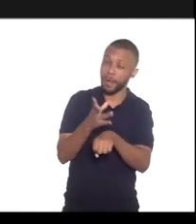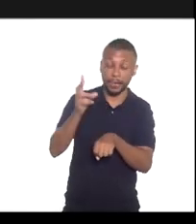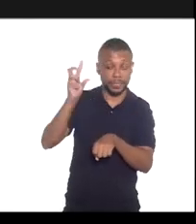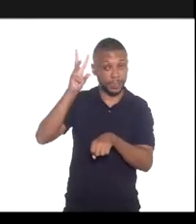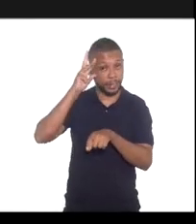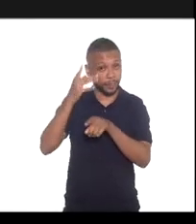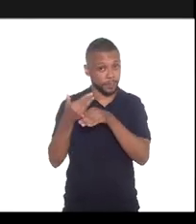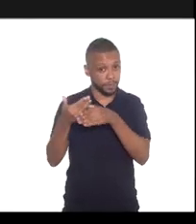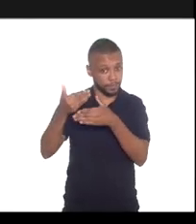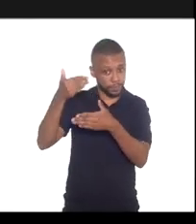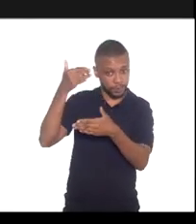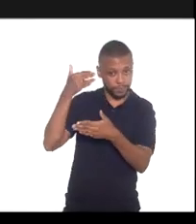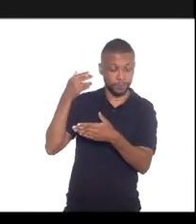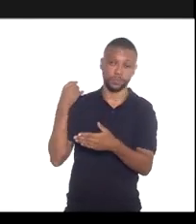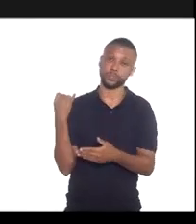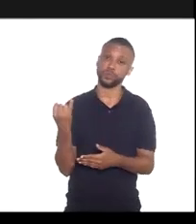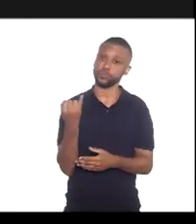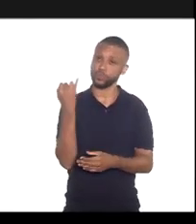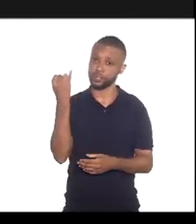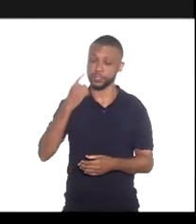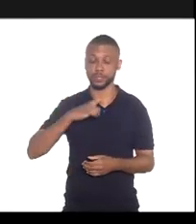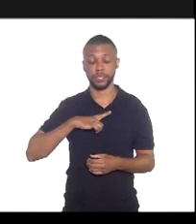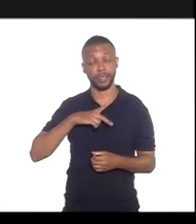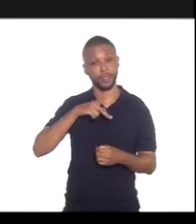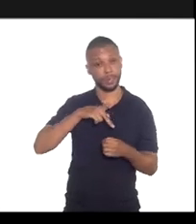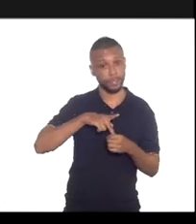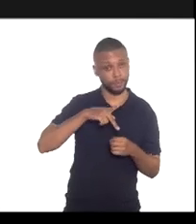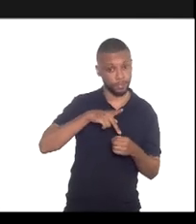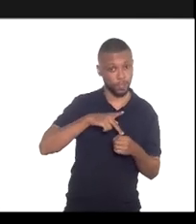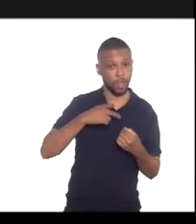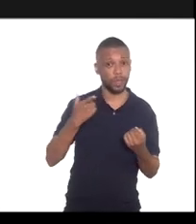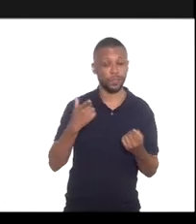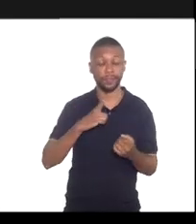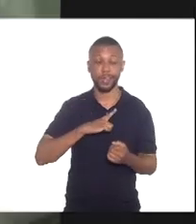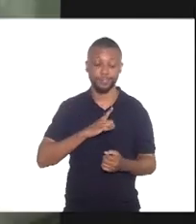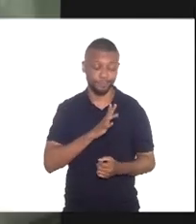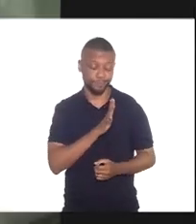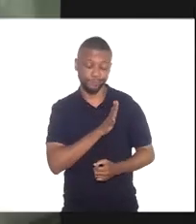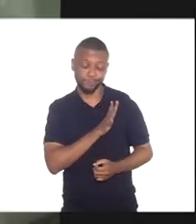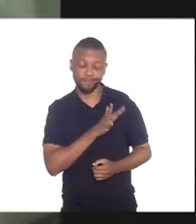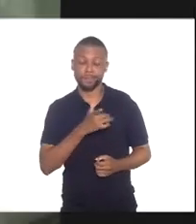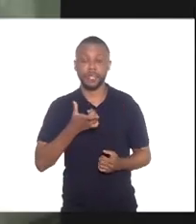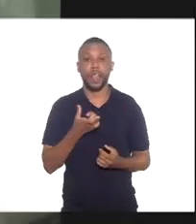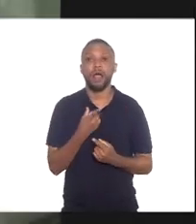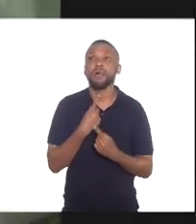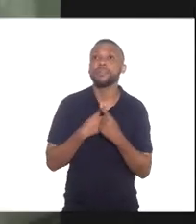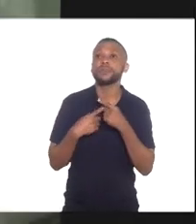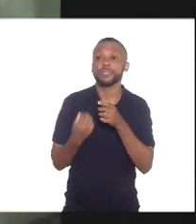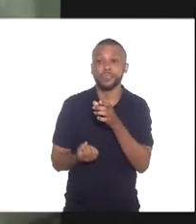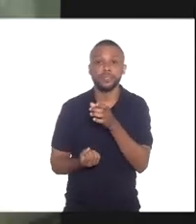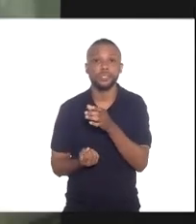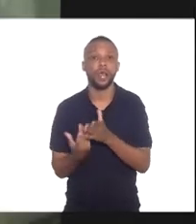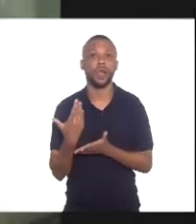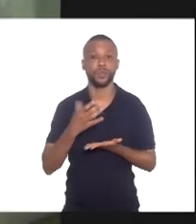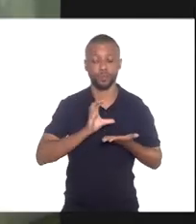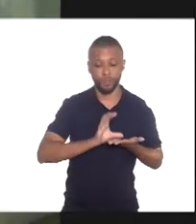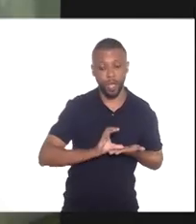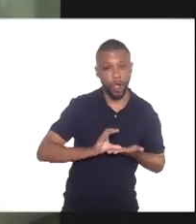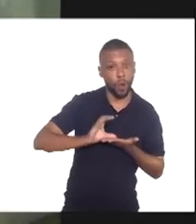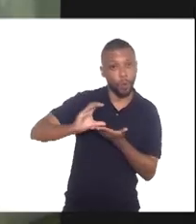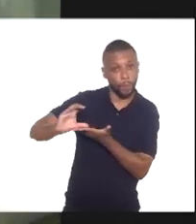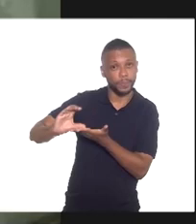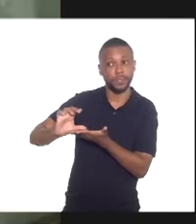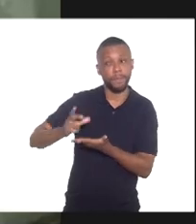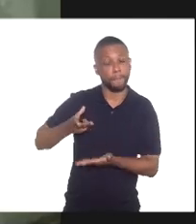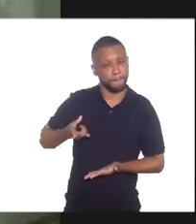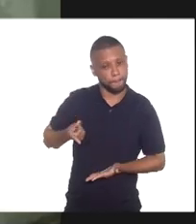que é esse setor, eu tenho aqui no meu coração o desejo da criação de uma comissão permanente da indústria